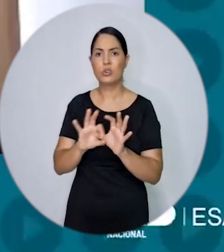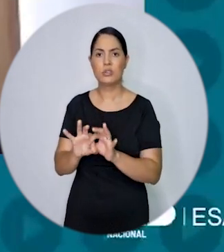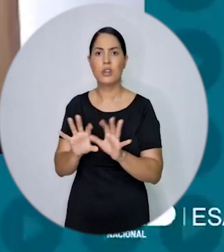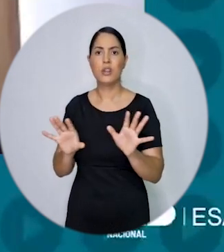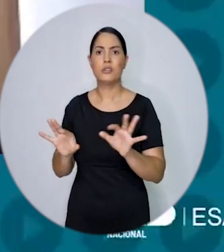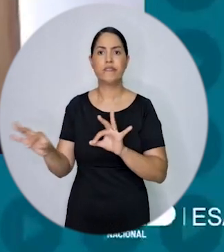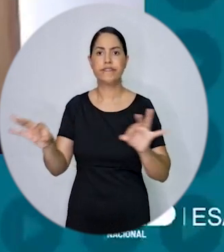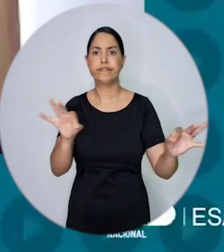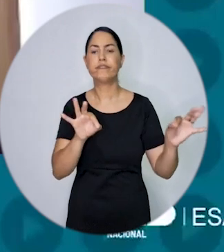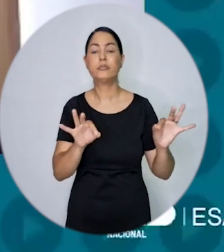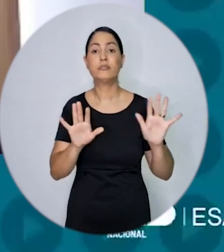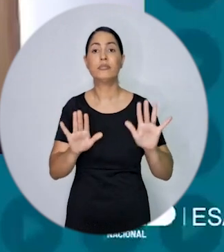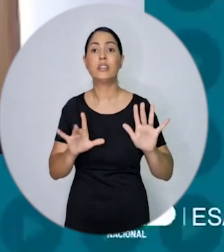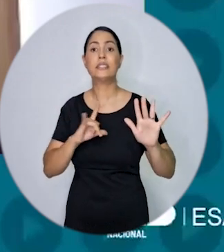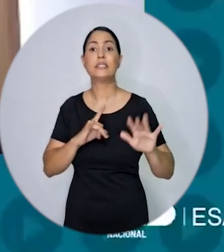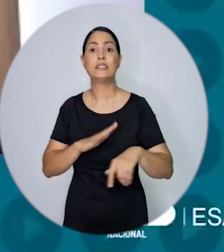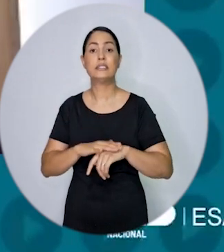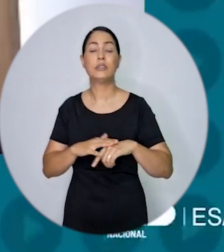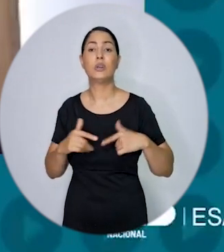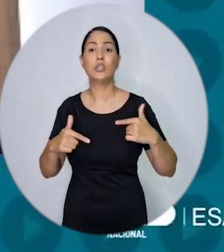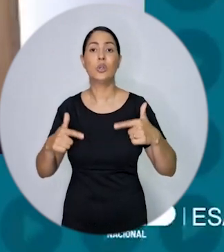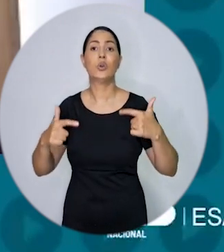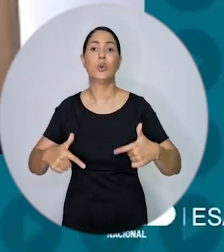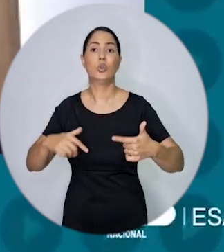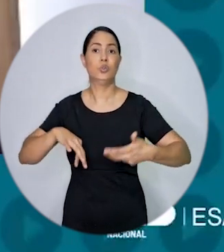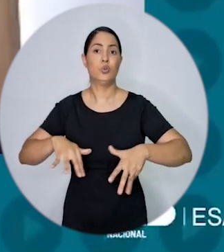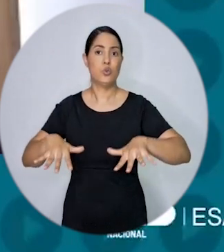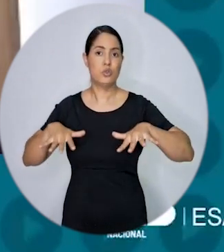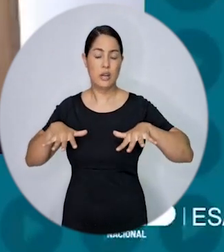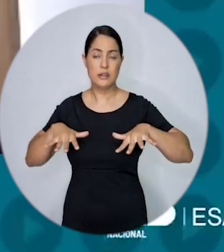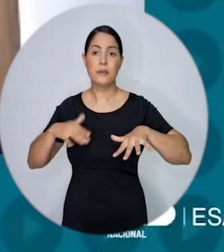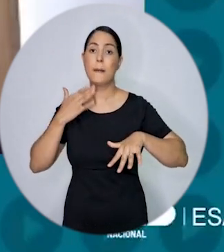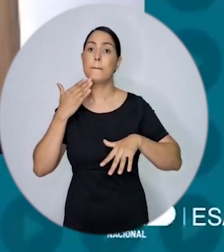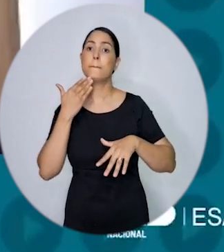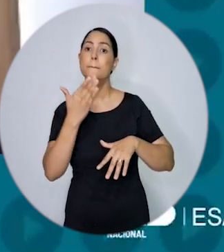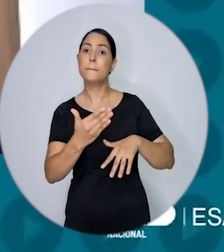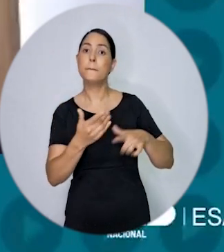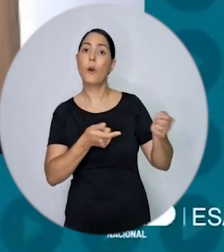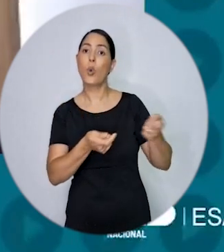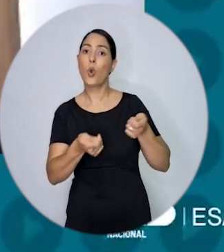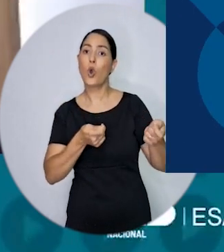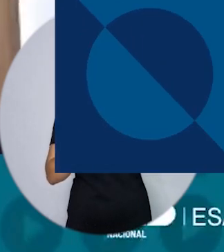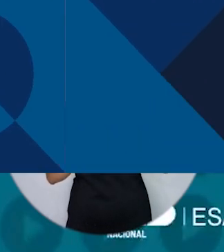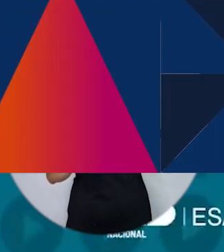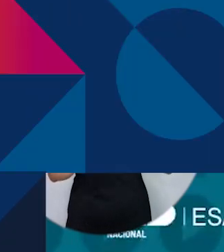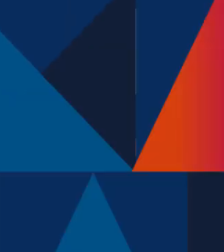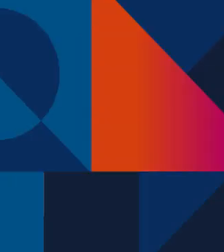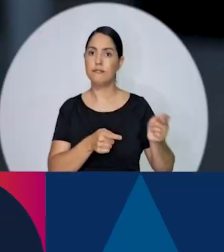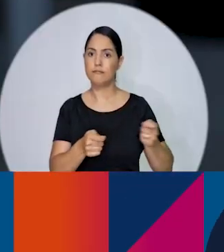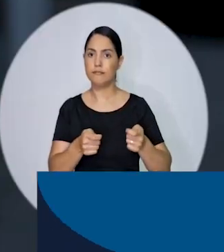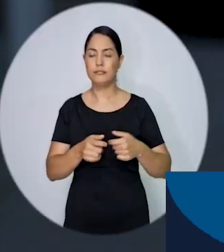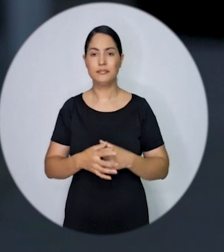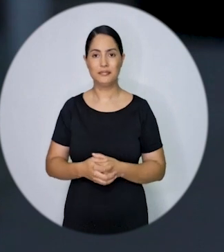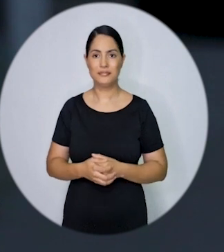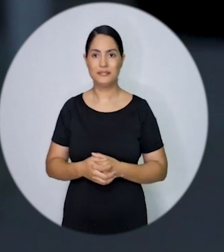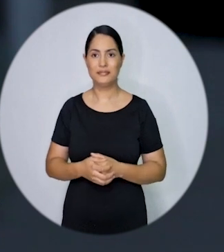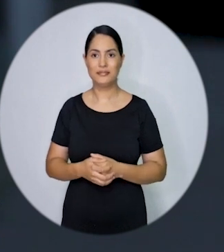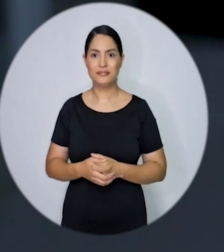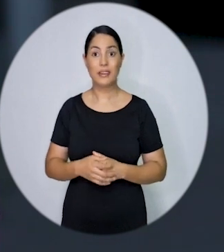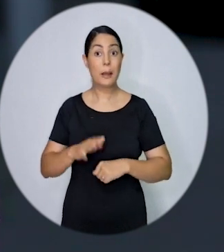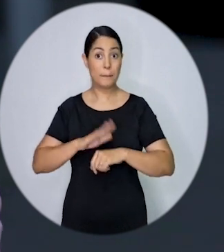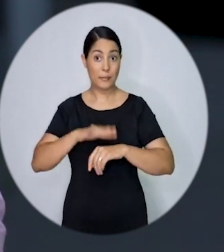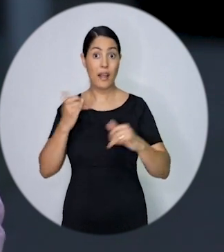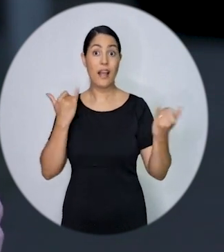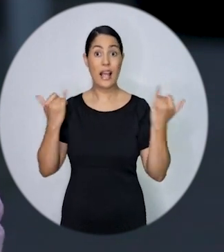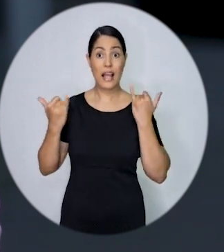desordenada, os civilistas acabaram atuando no Congresso Nacional para fazer alguns controles dessa lei. E tem mais, eu falo